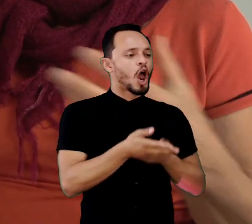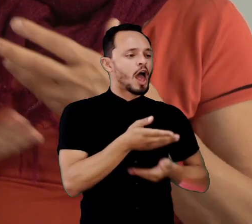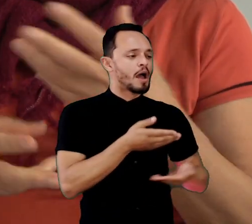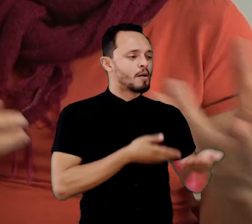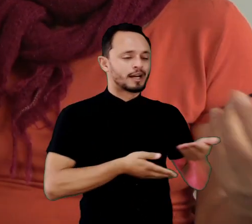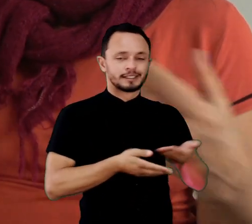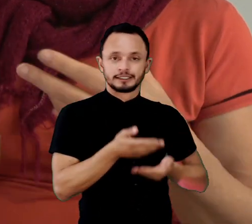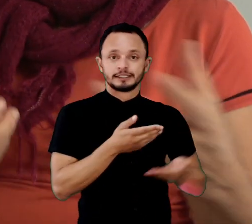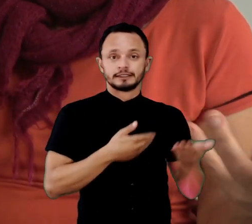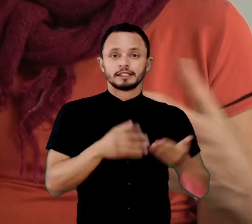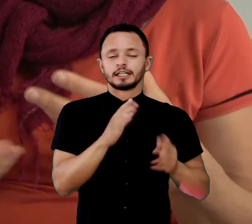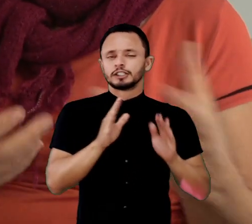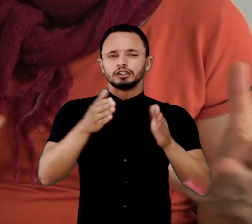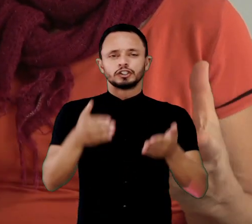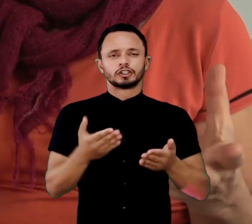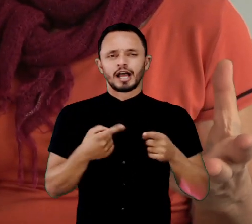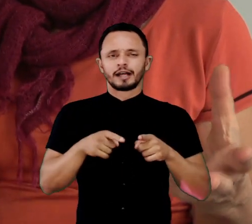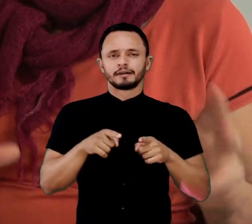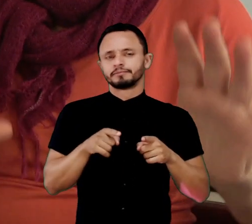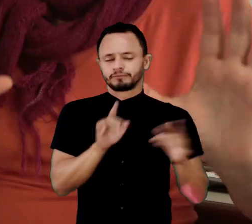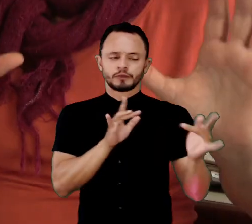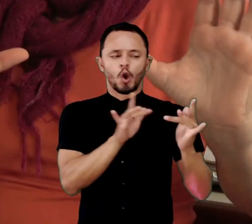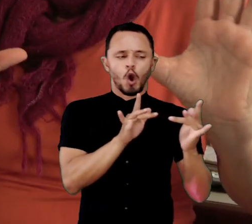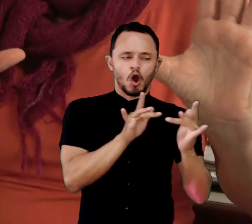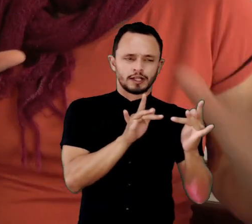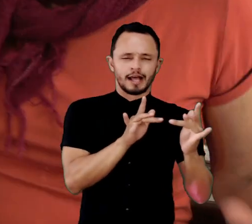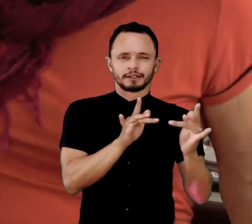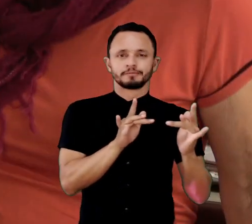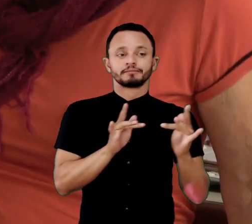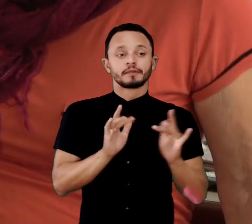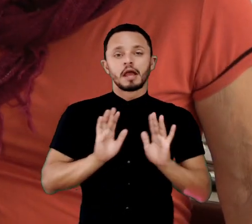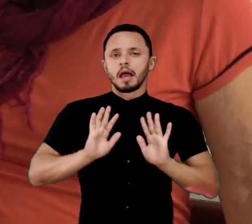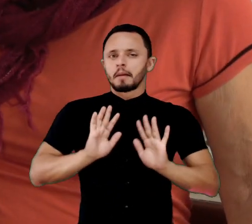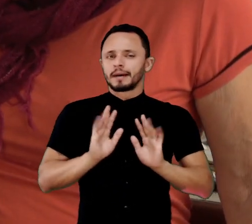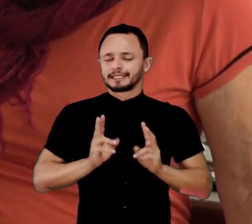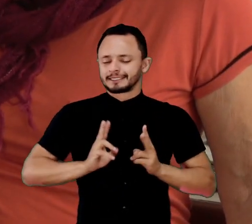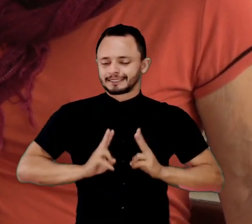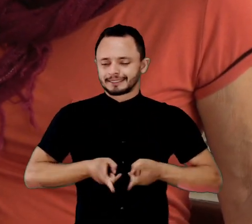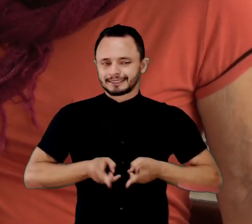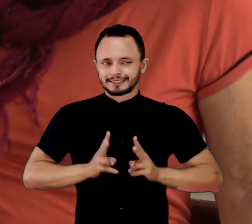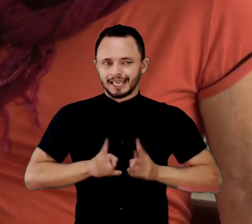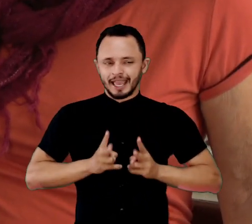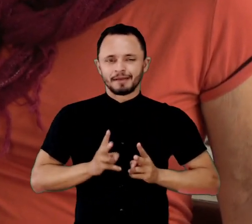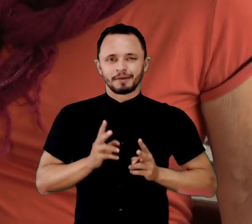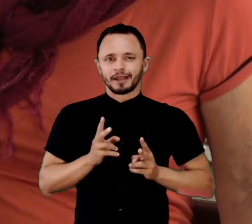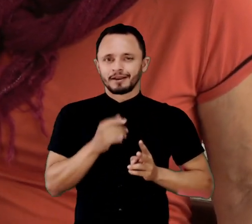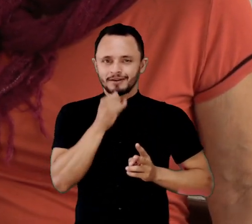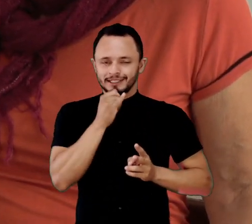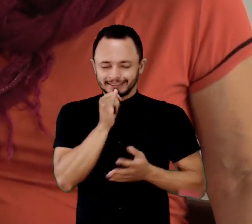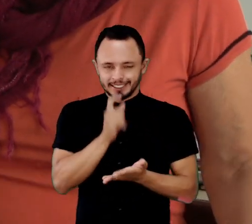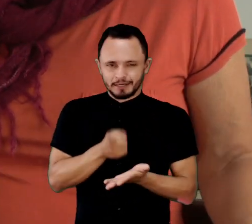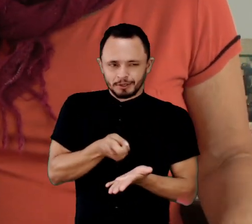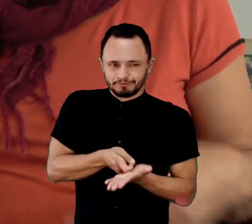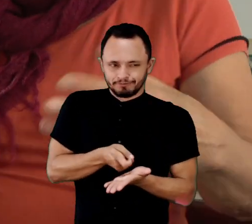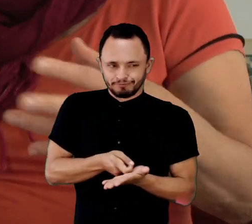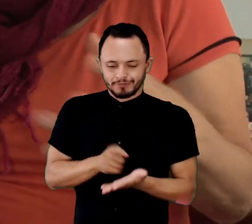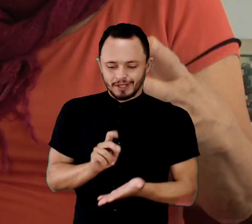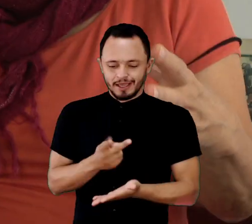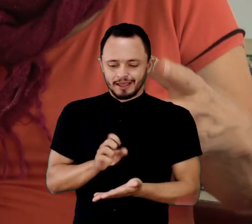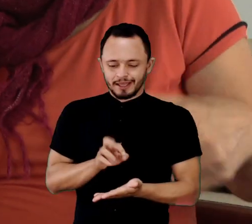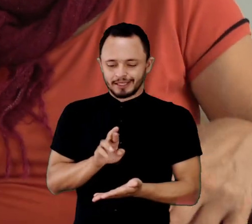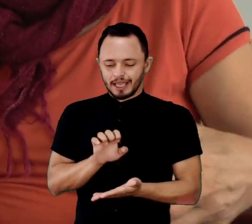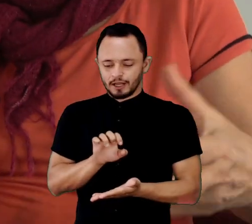gente estava em contato com isso, mas a gente sempre foi os heterodoxos, né, dessa coisa toda. Uhum. A